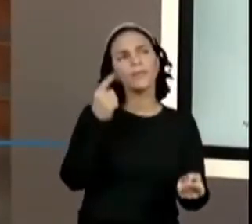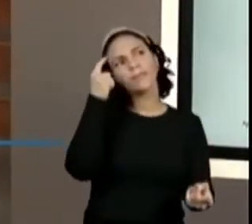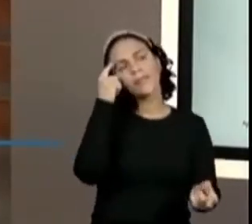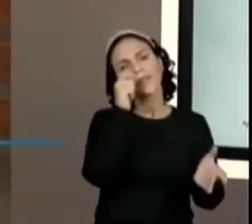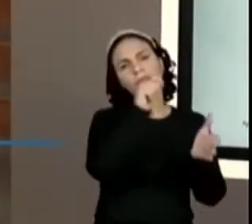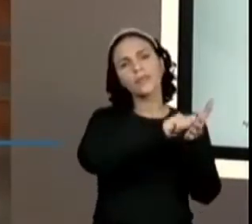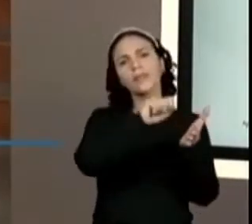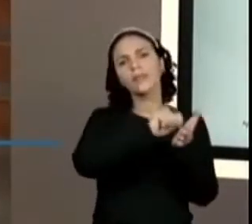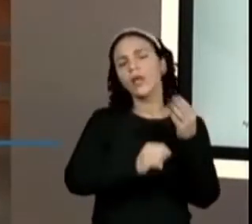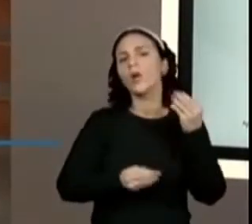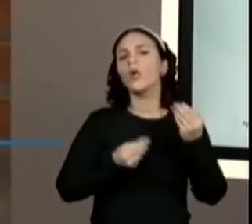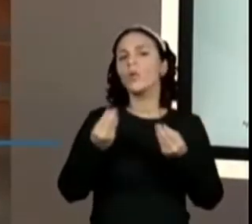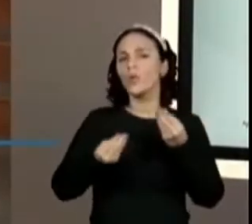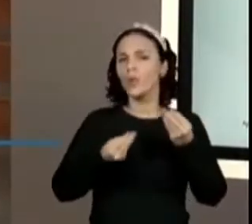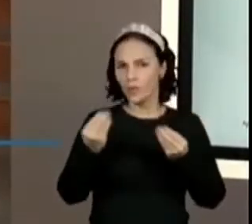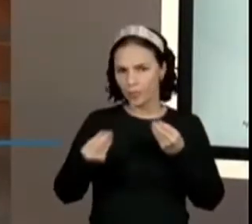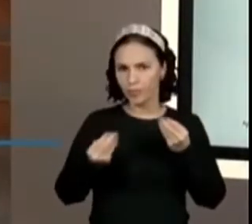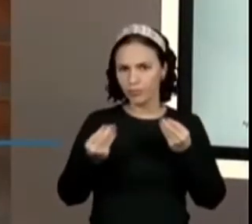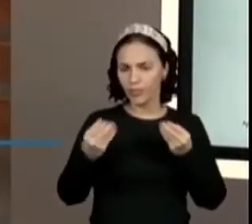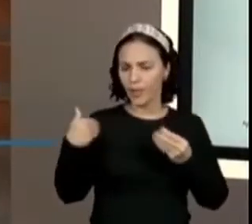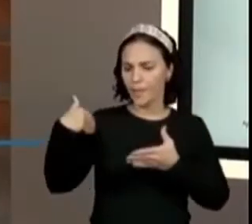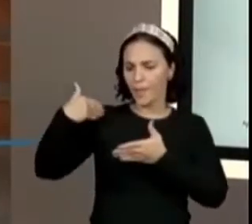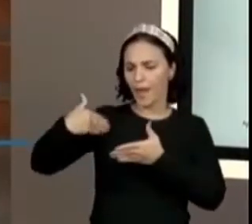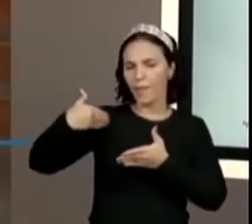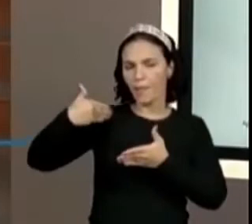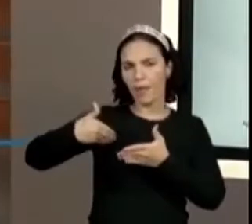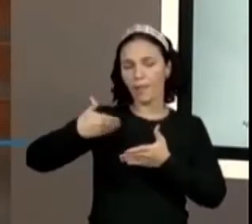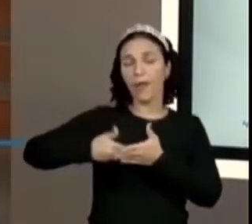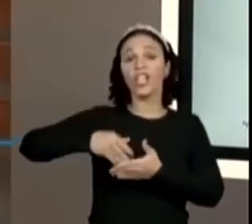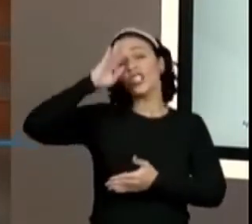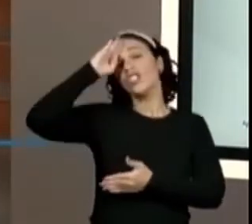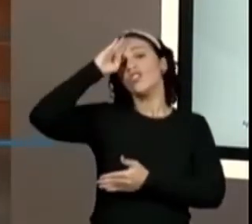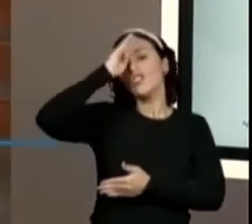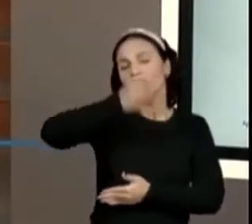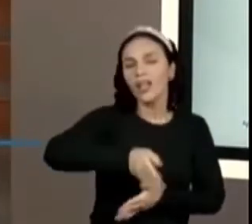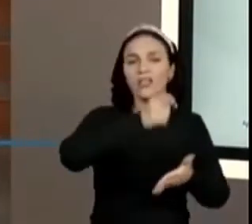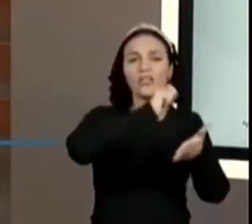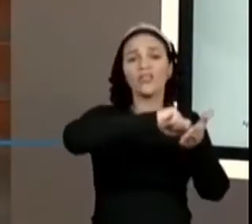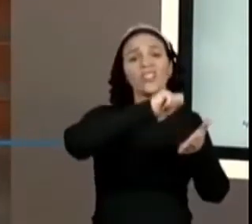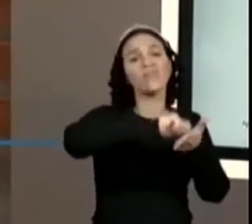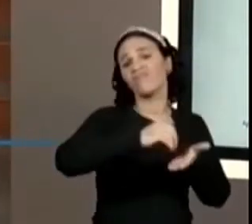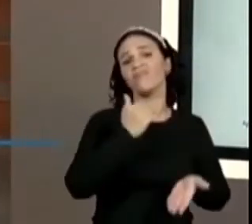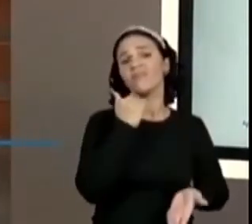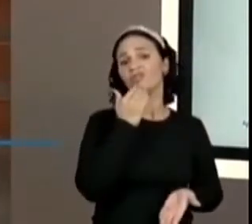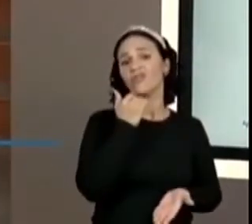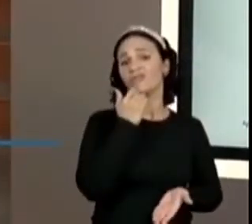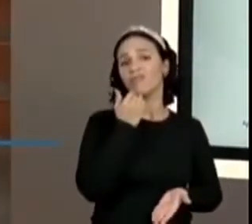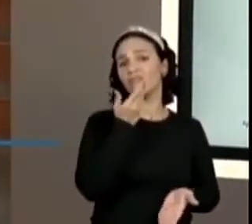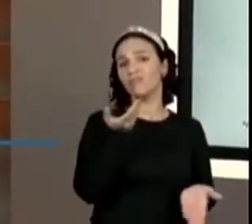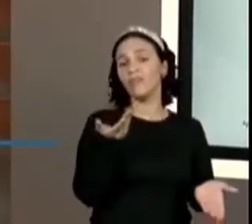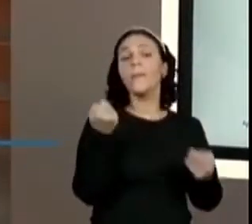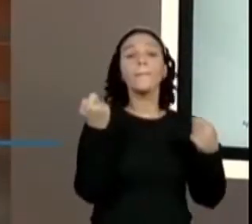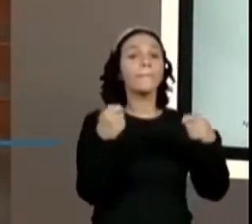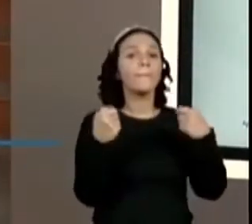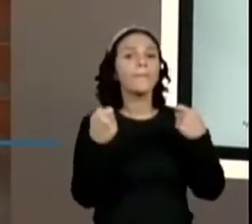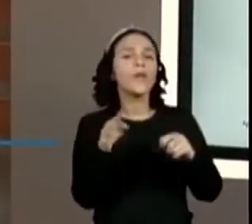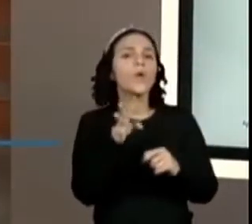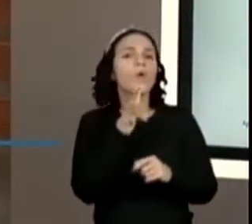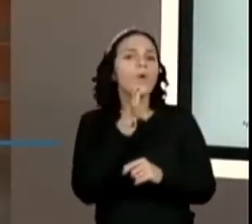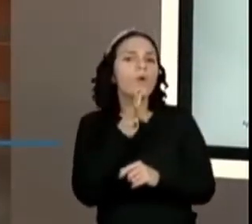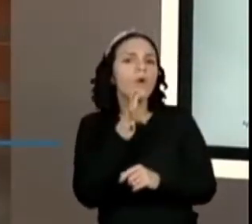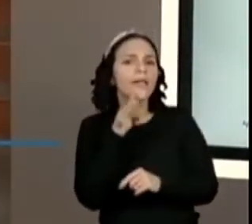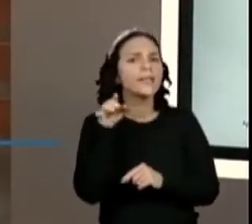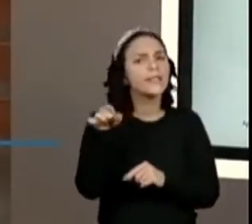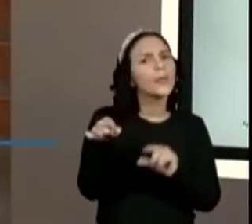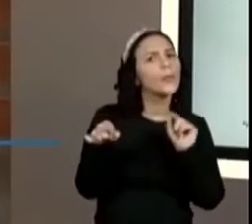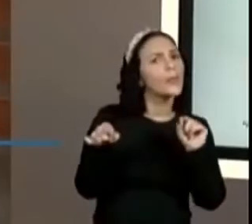escrita. Como tudo que a gente andou aprendendo, não adianta começar já escrevendo uma versão. Eu preciso conhecer qual é a versão da